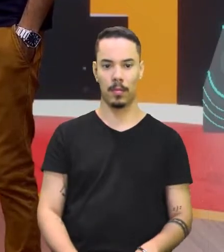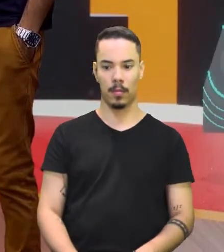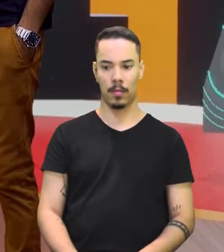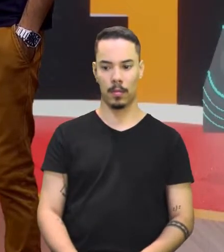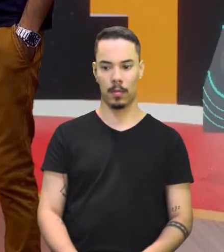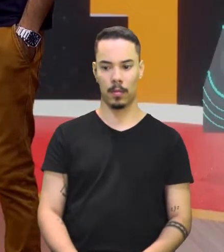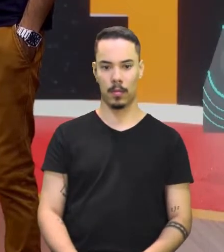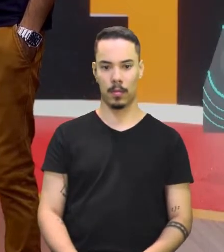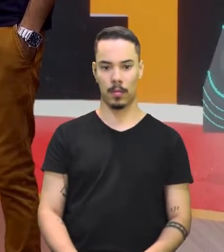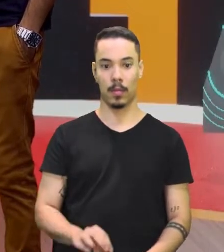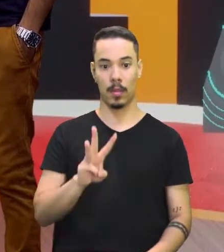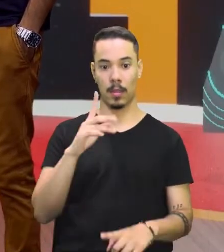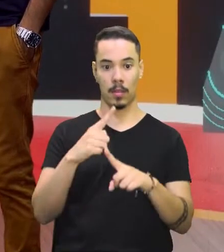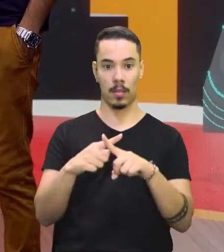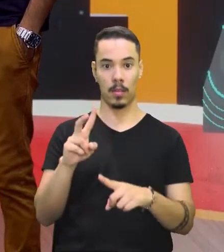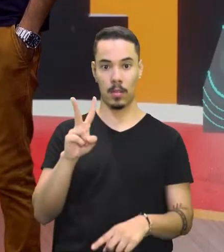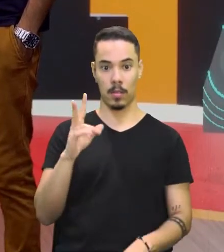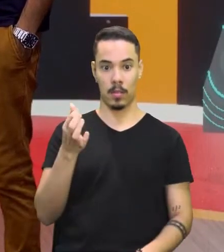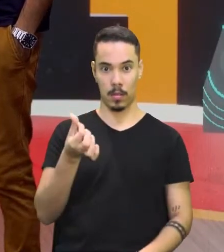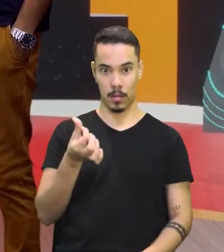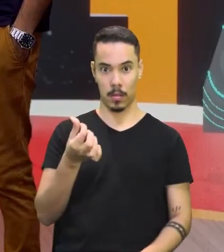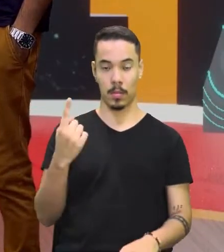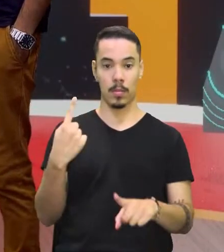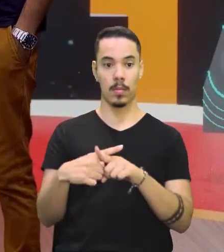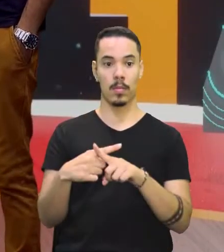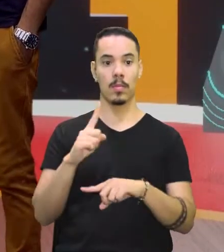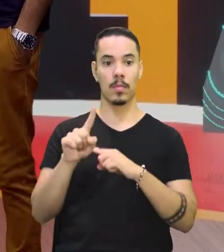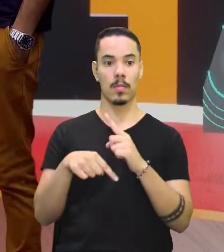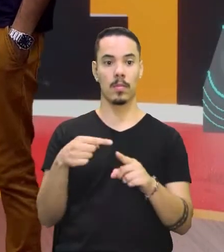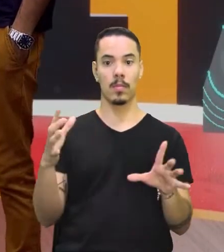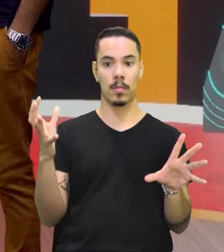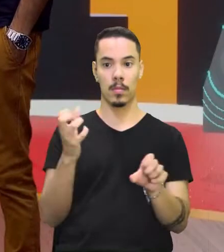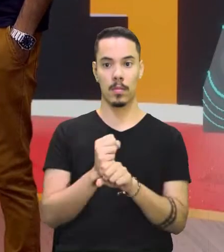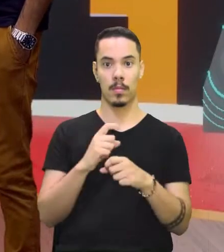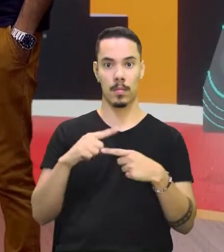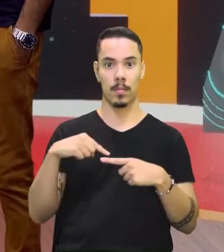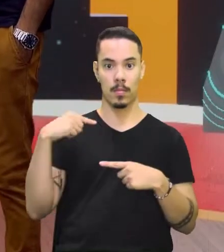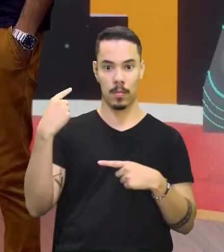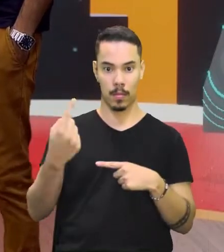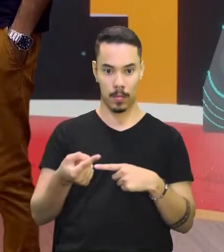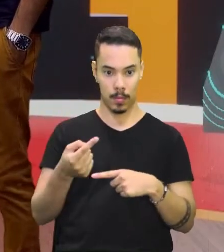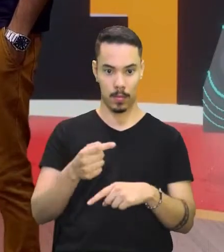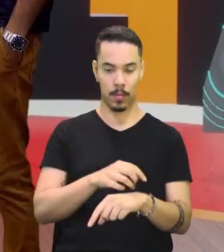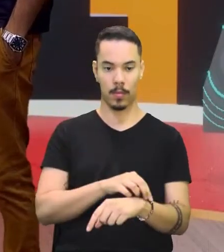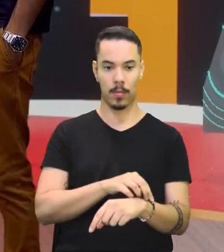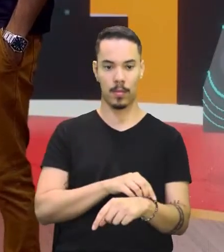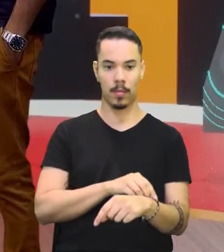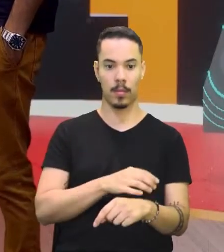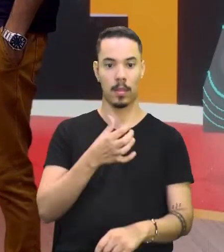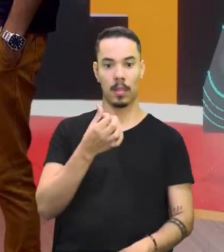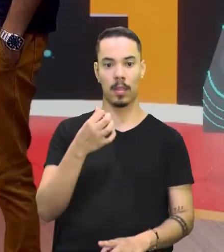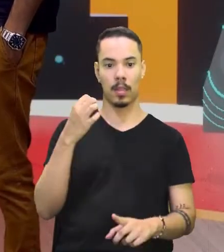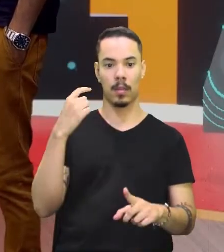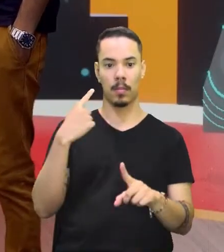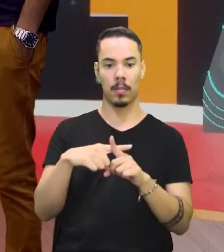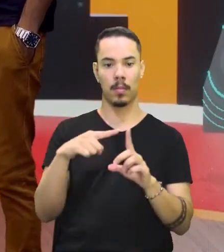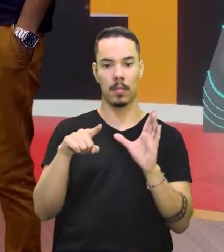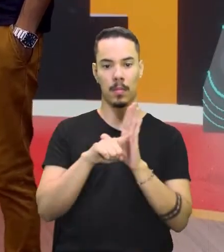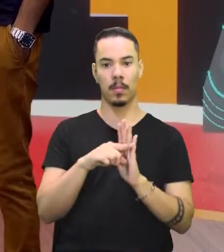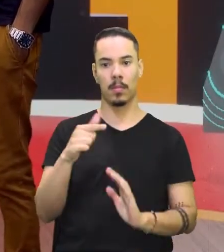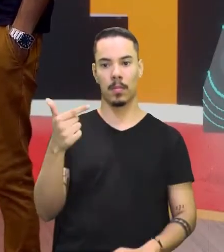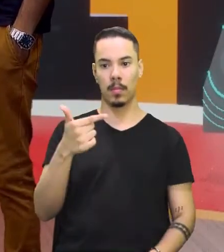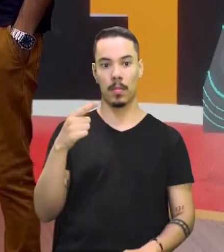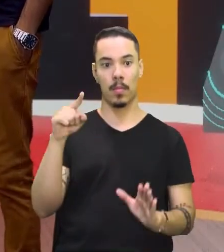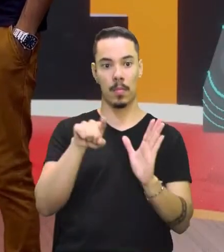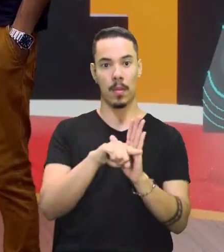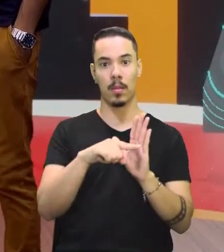vezes 2, 6. Multiplica. Isso. E o que faz? Soma com o próximo. Com o próximo. 6 mais menos 2, mais com menos